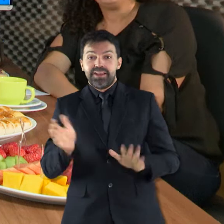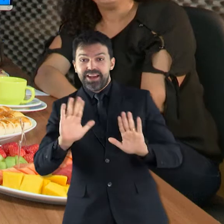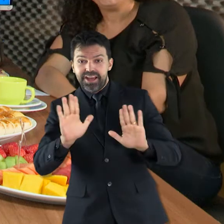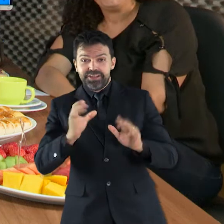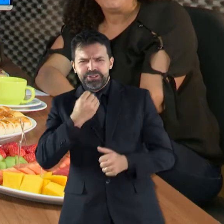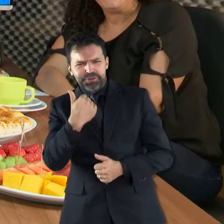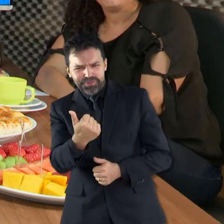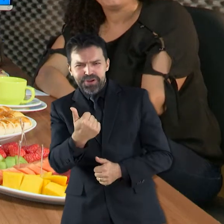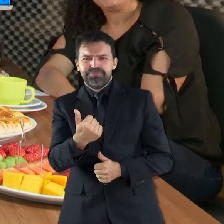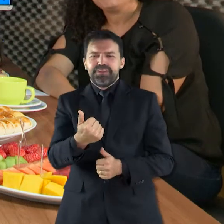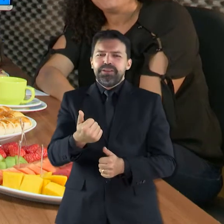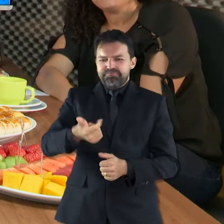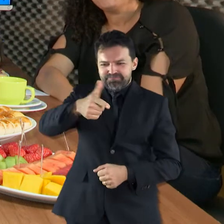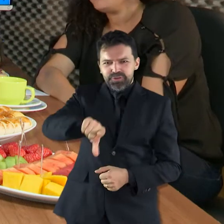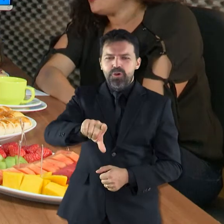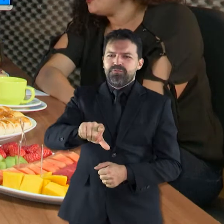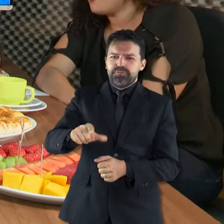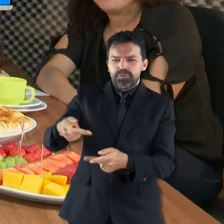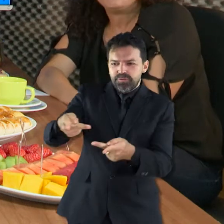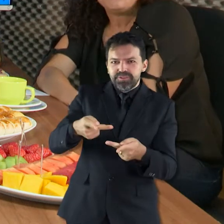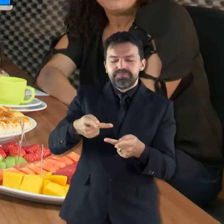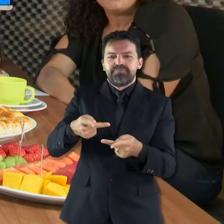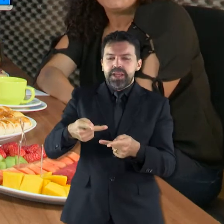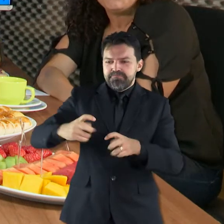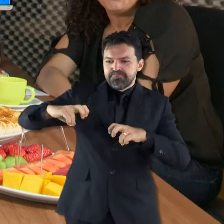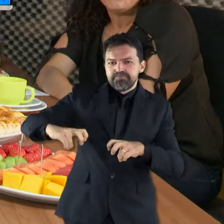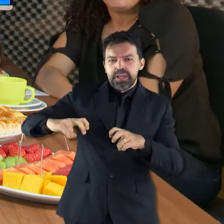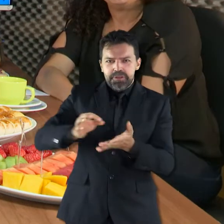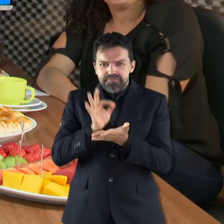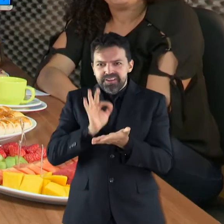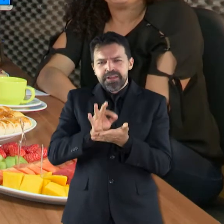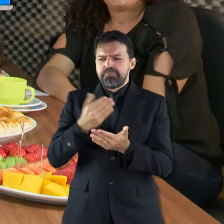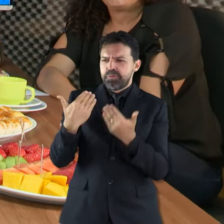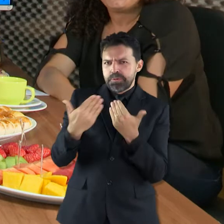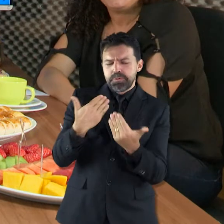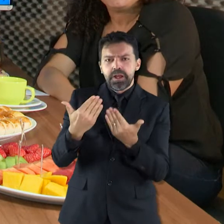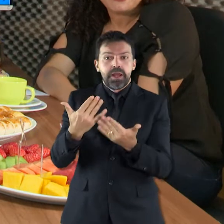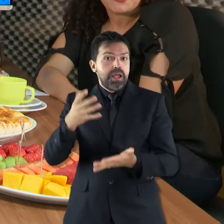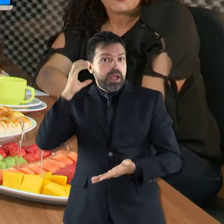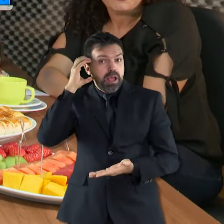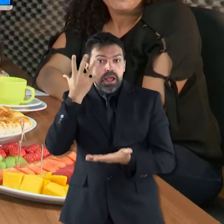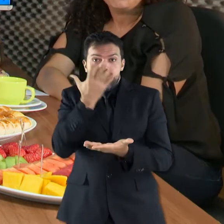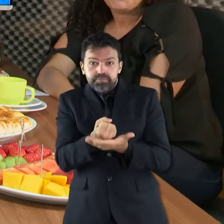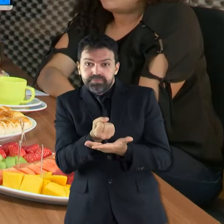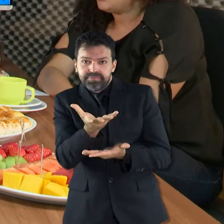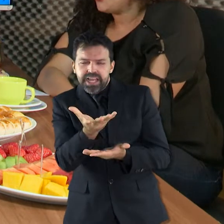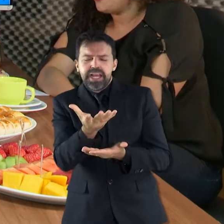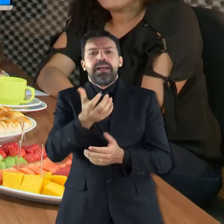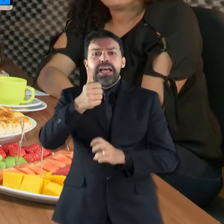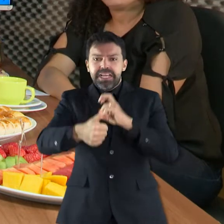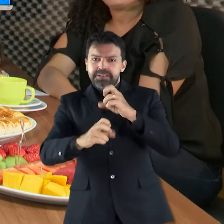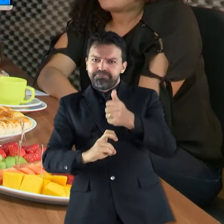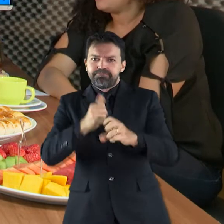Olá, gente, tudo bem? Estamos aqui mais uma vez tomando um cafezinho aqui na Eju, o nosso podcast quinzenal. E hoje eu